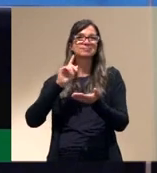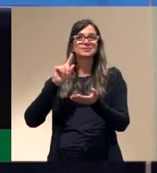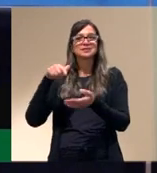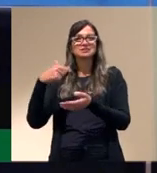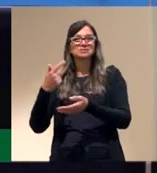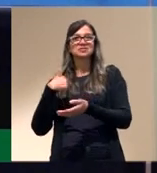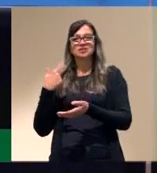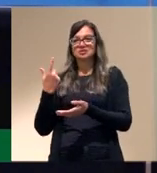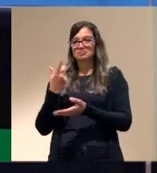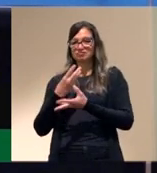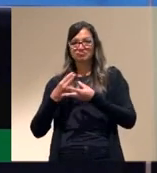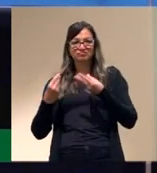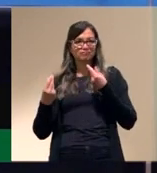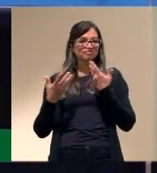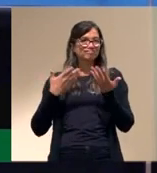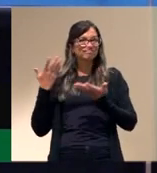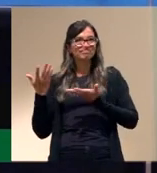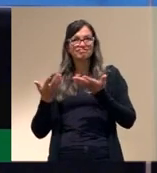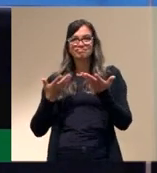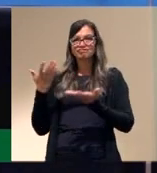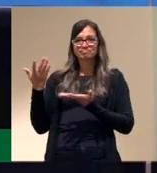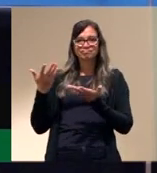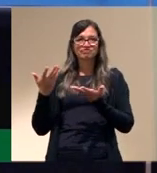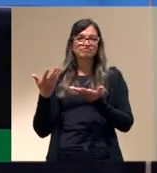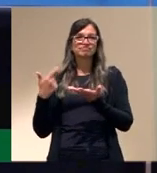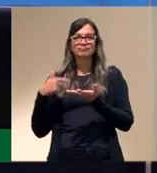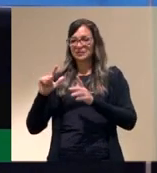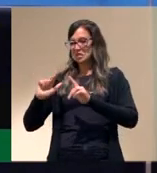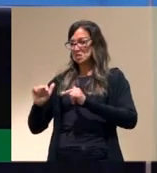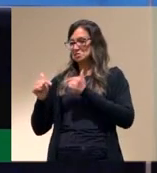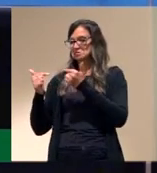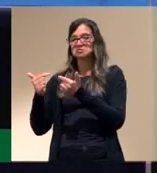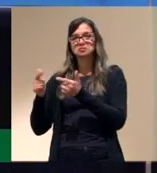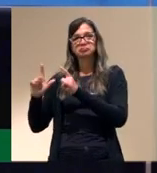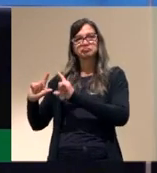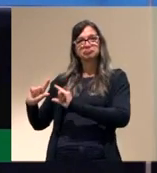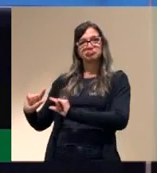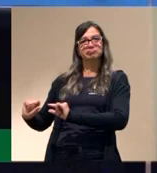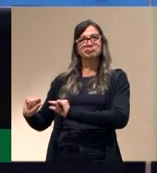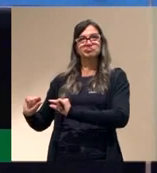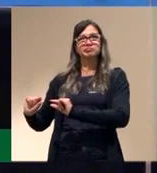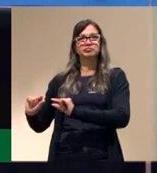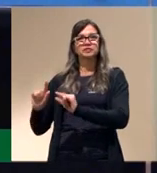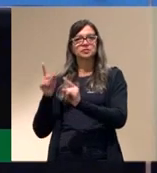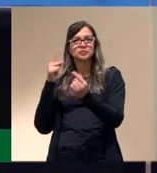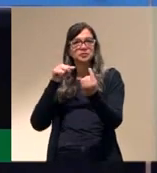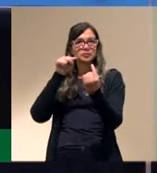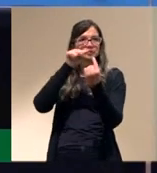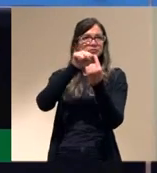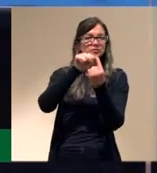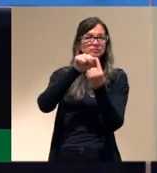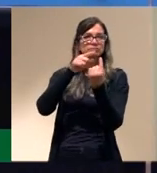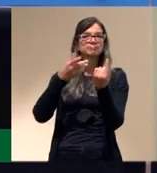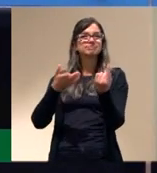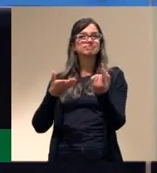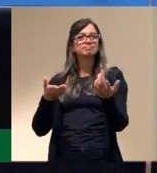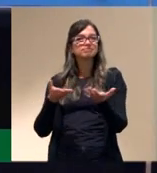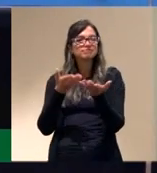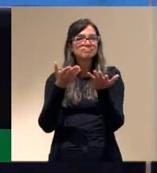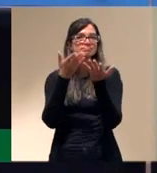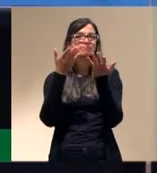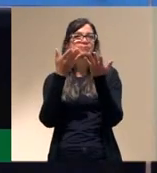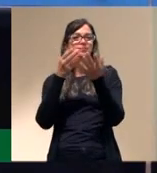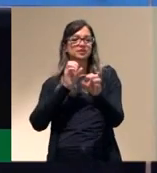um esvaziamento, né, da ação intencional, da intencionalidade e da relação